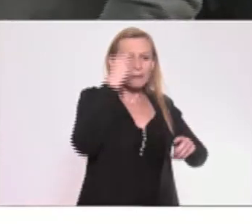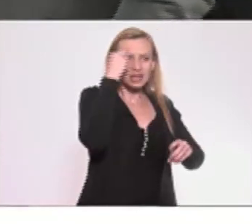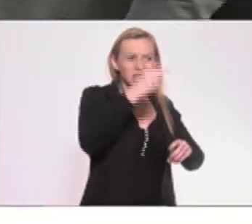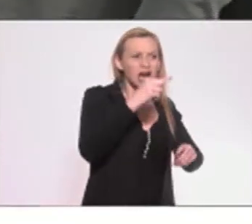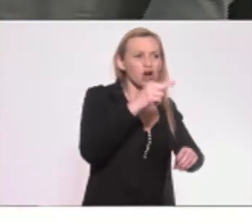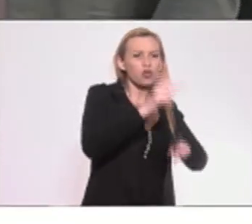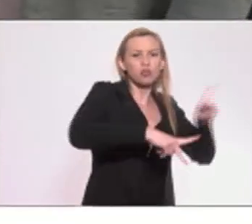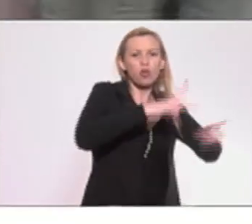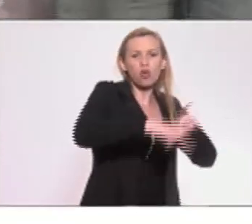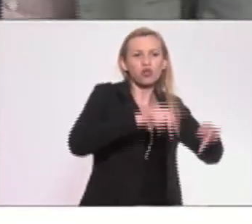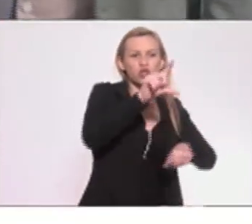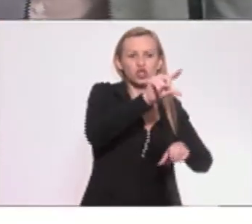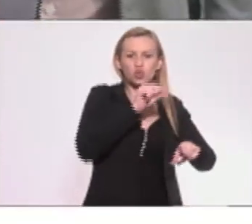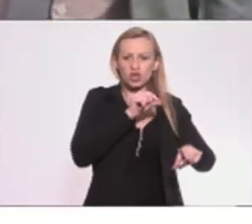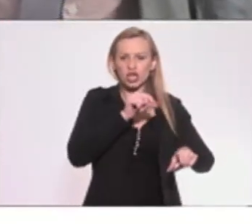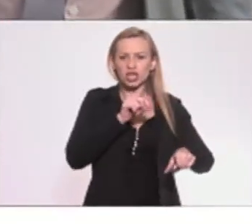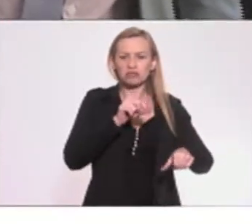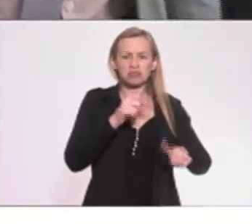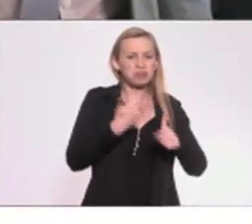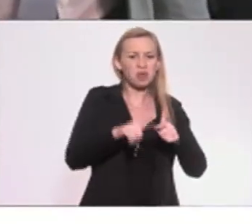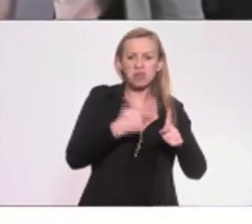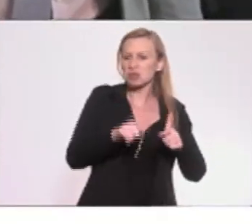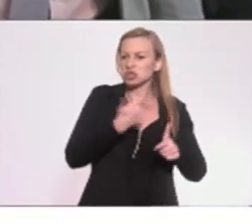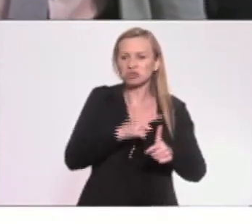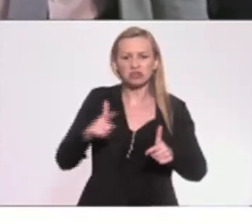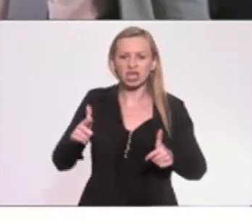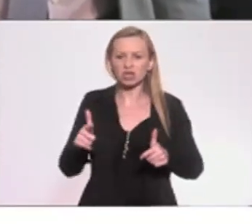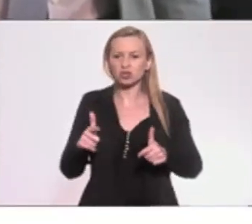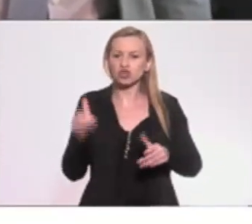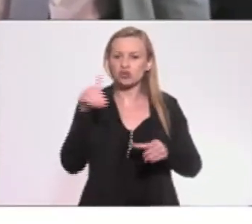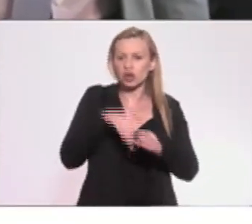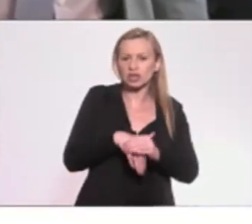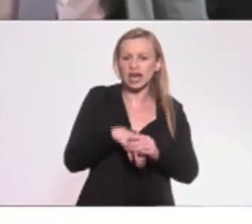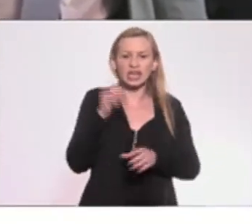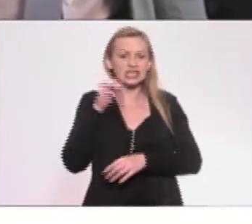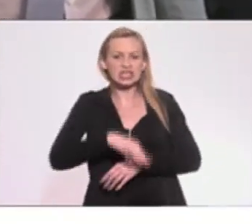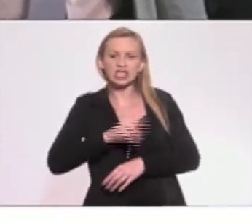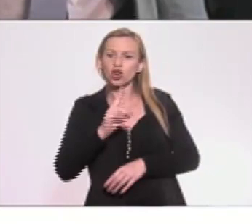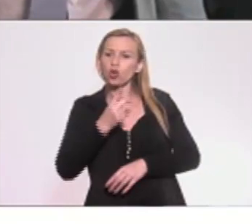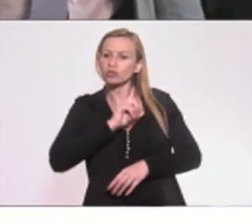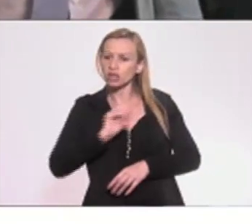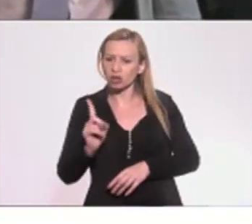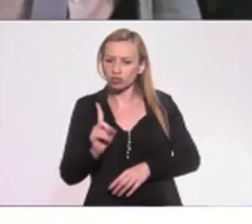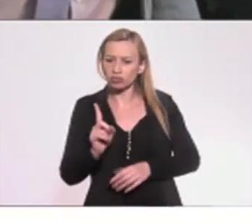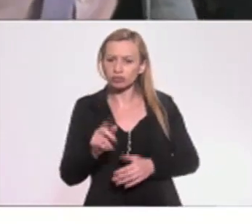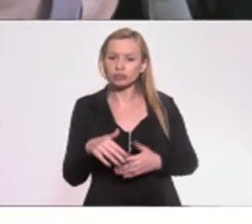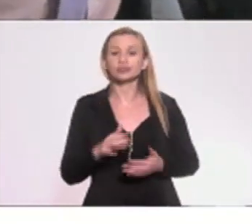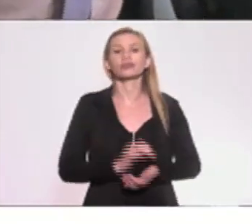eu não tenho problema nenhum de votar a favor ou votar contra.